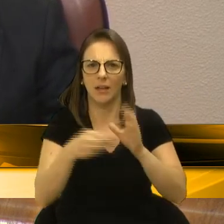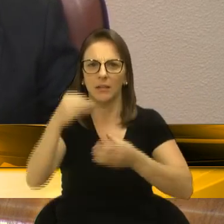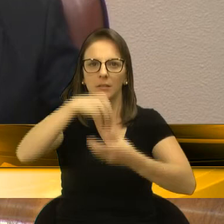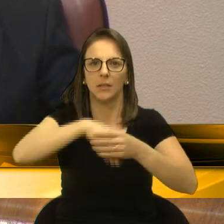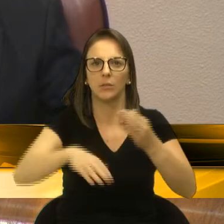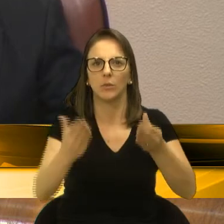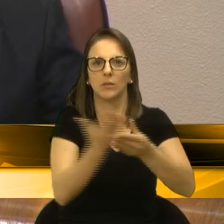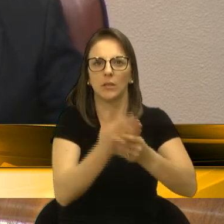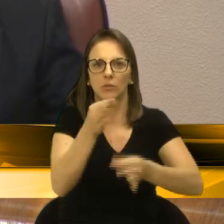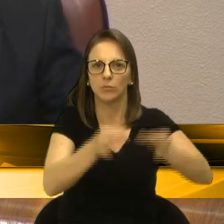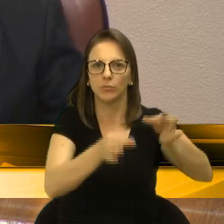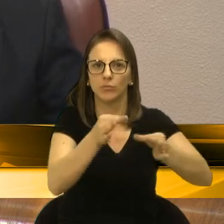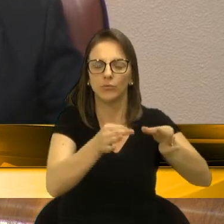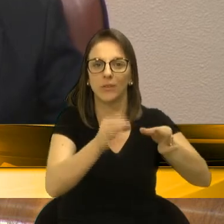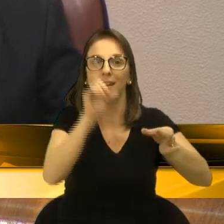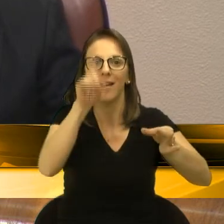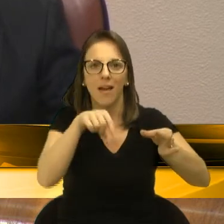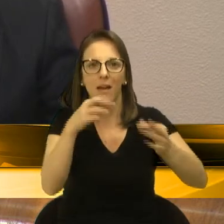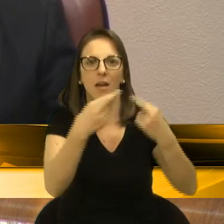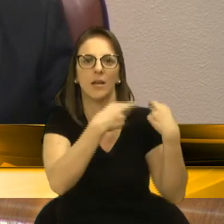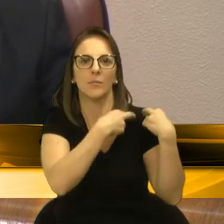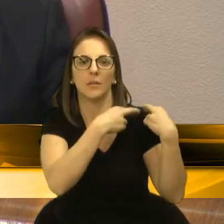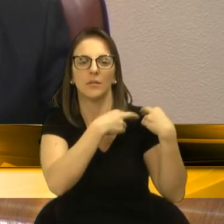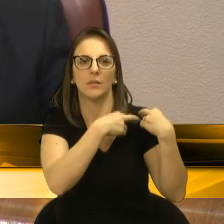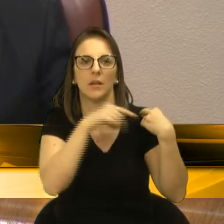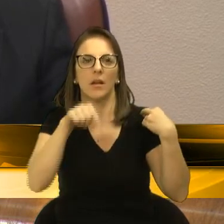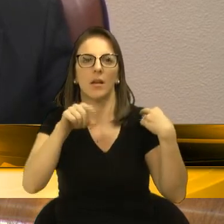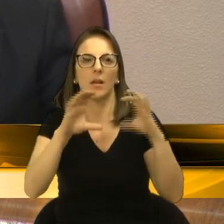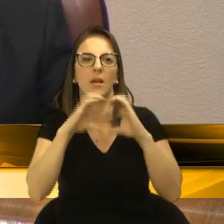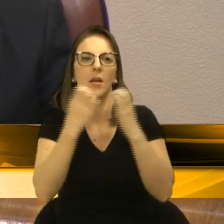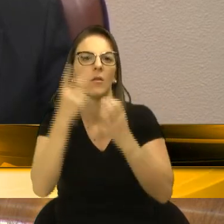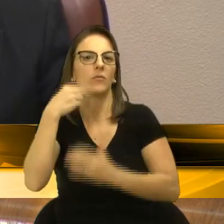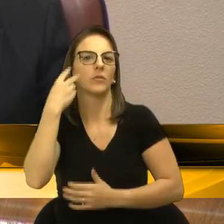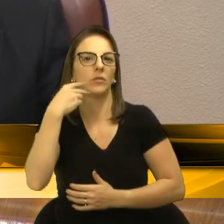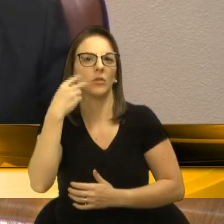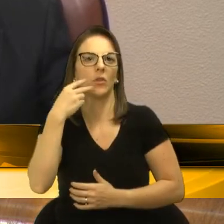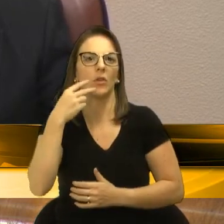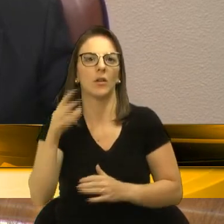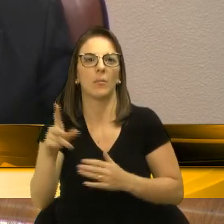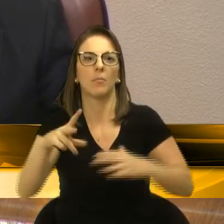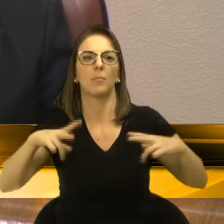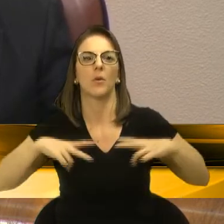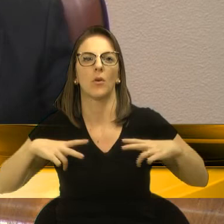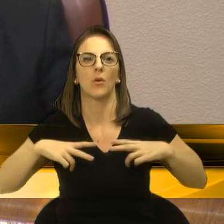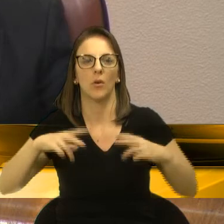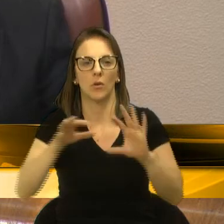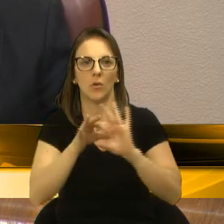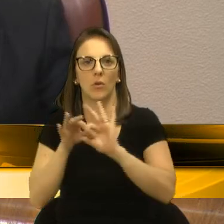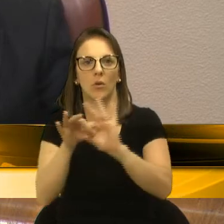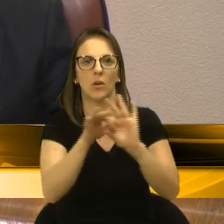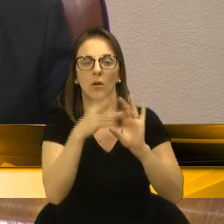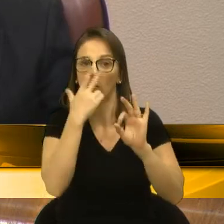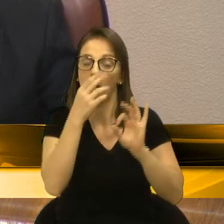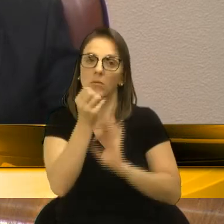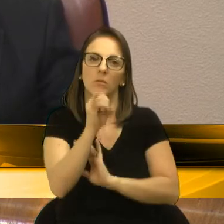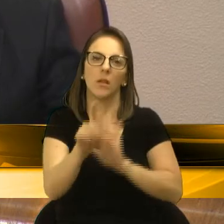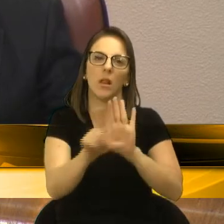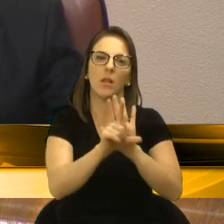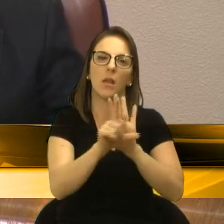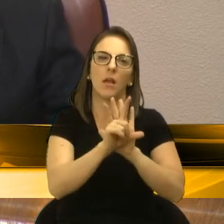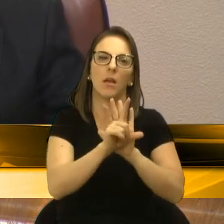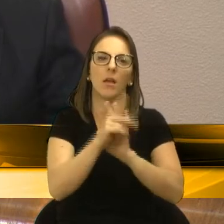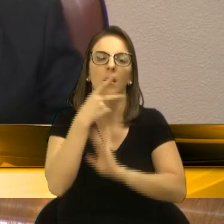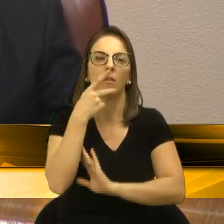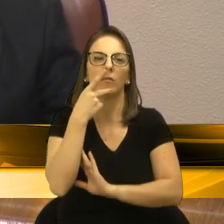julgamento são de competência legislativa privativa da União, mesmo que as leis orgânicas prevejam, então,